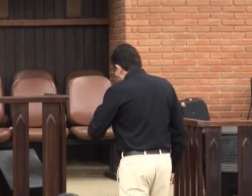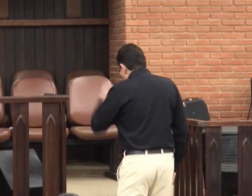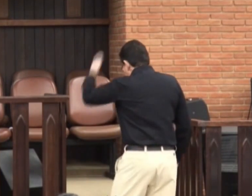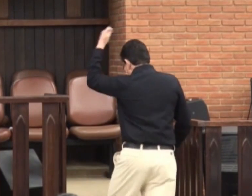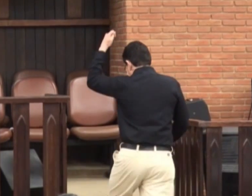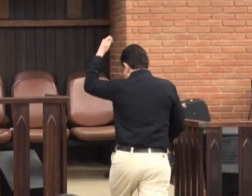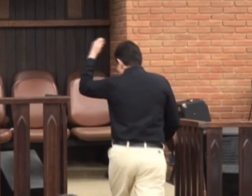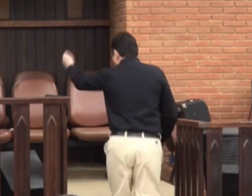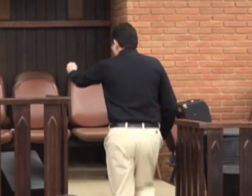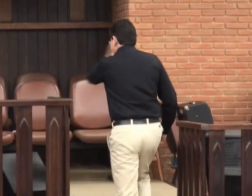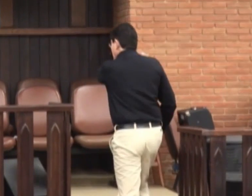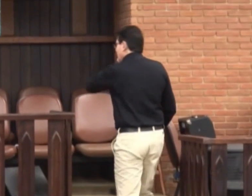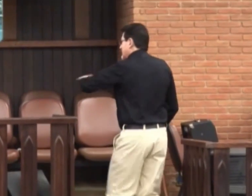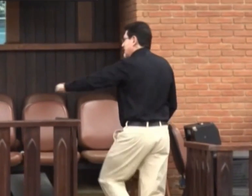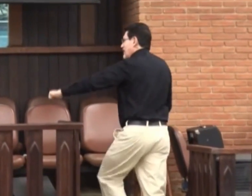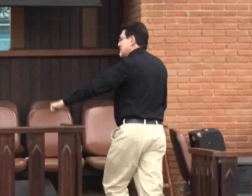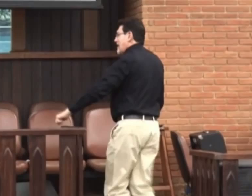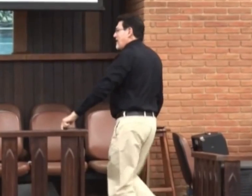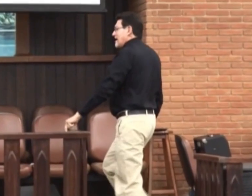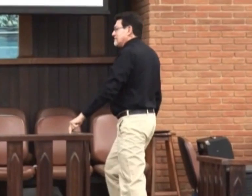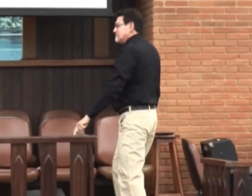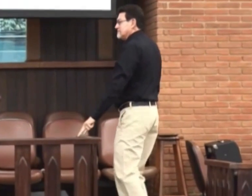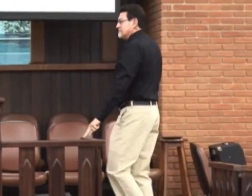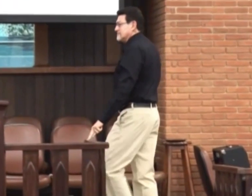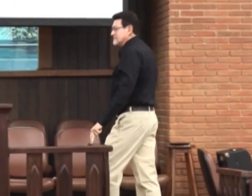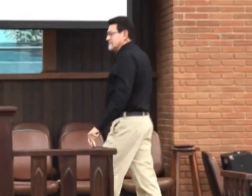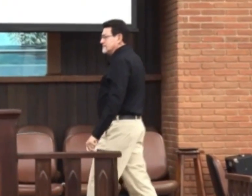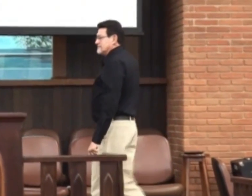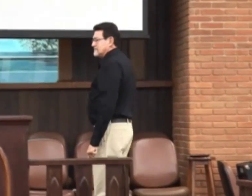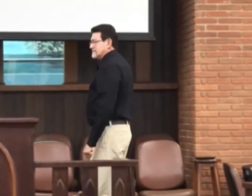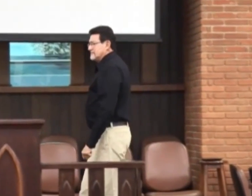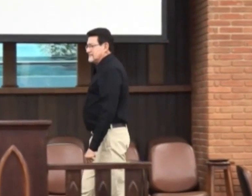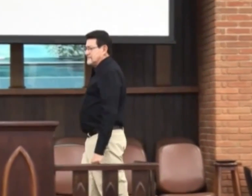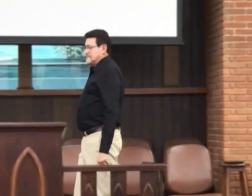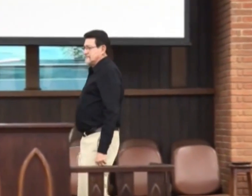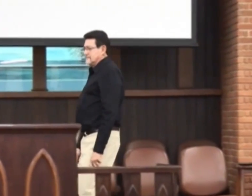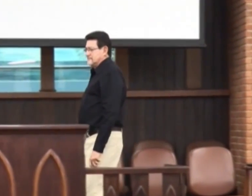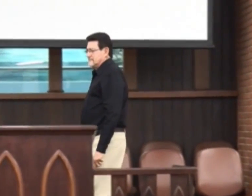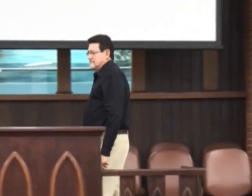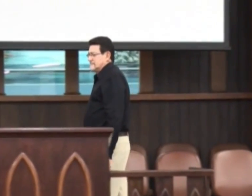Mas eu não amo aquelas pessoas que Deus ama.